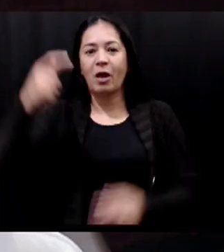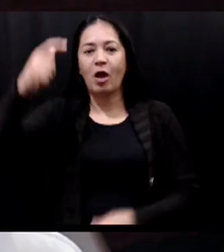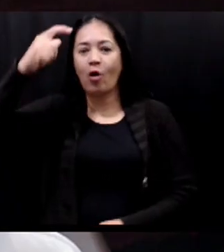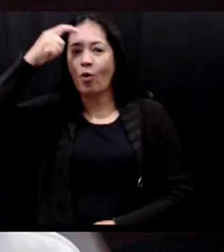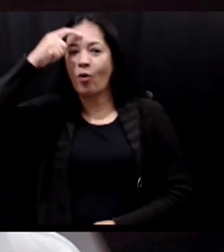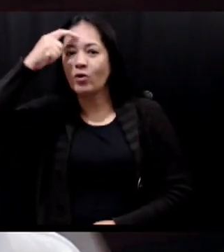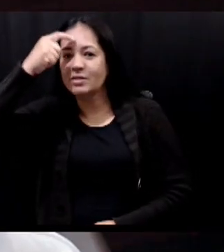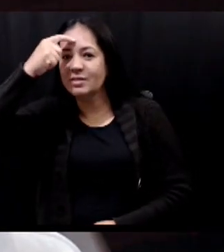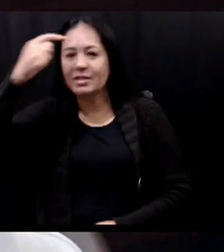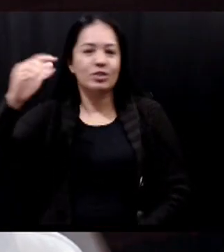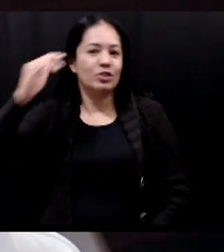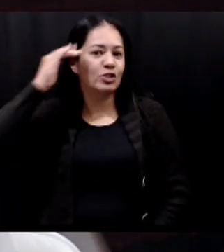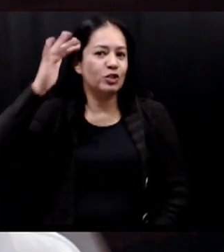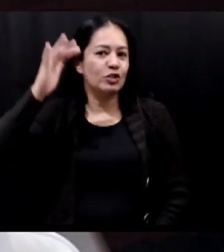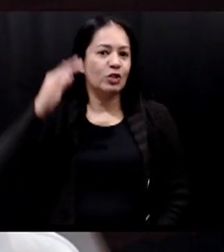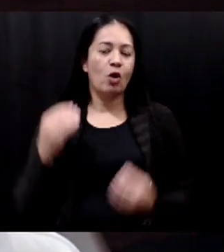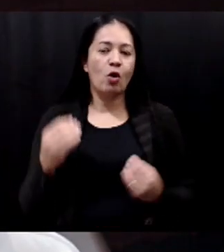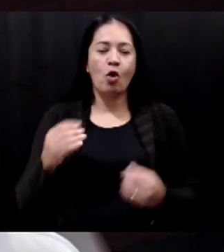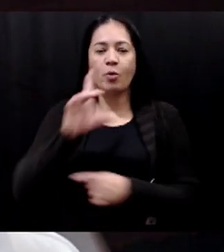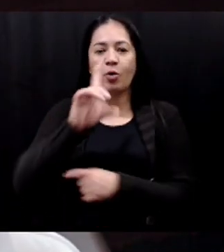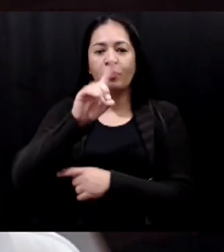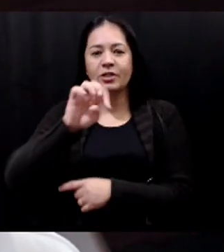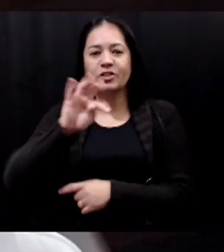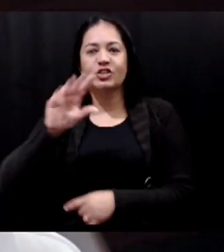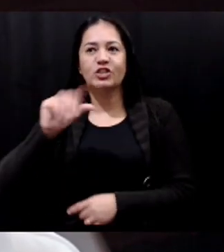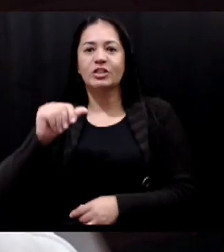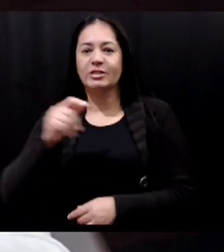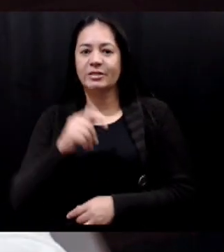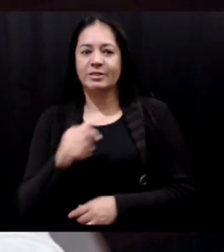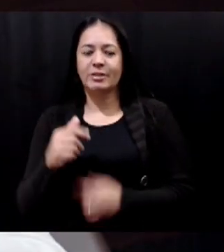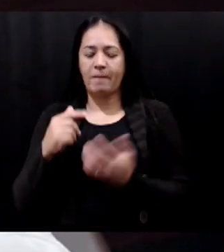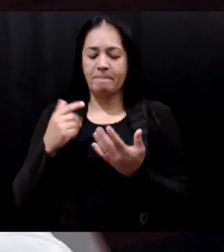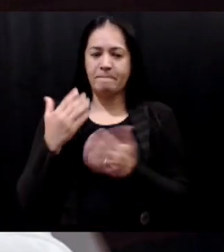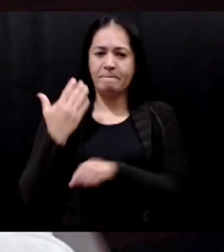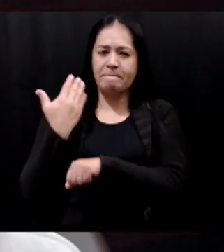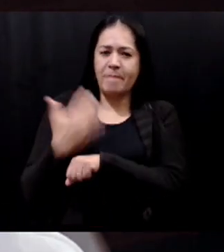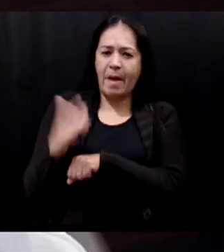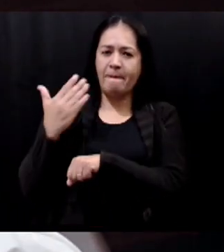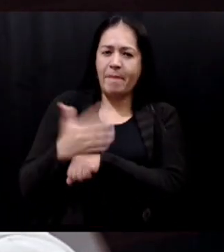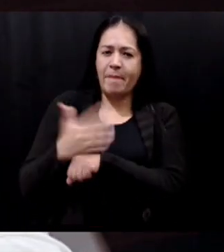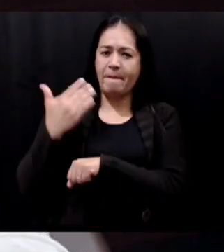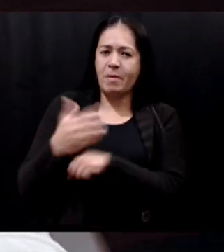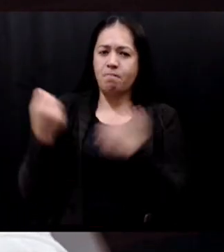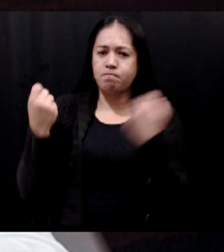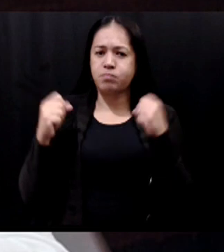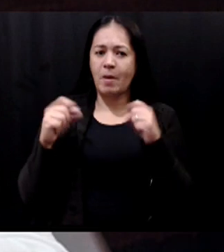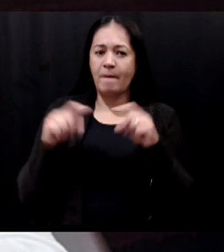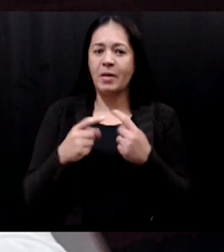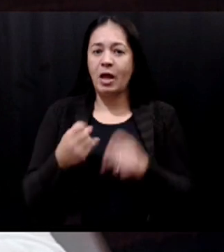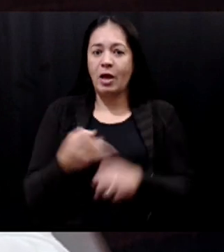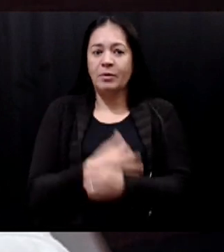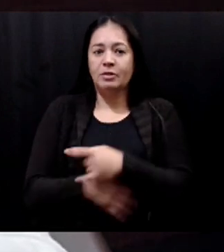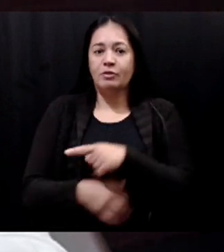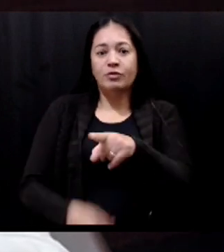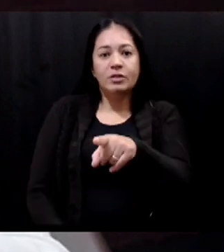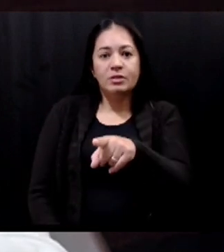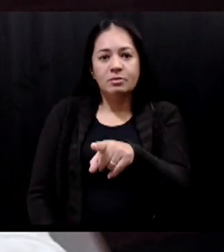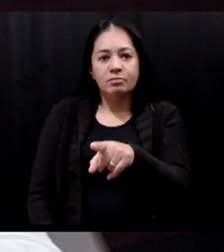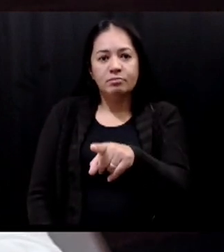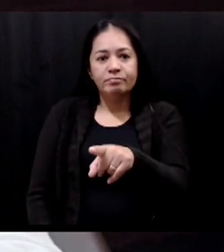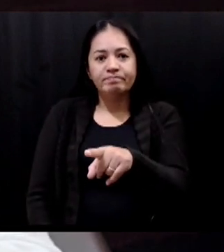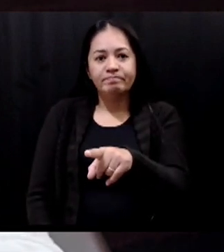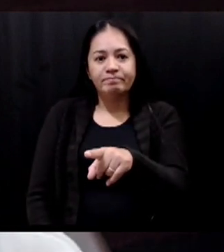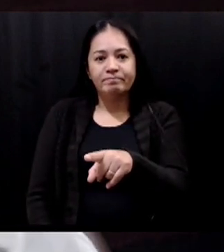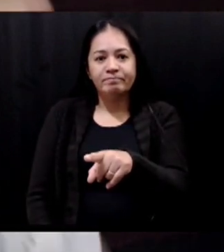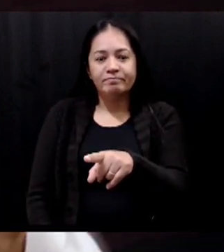dieta, uma rotina alimentar, treinos e mais treinos, quando a emoção apertar e você realmente ter uma